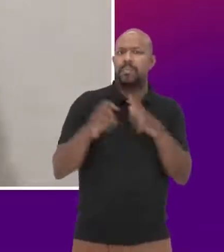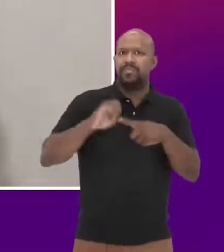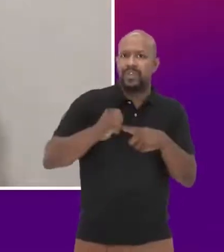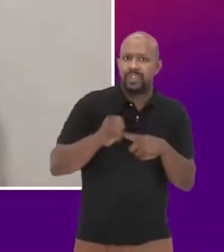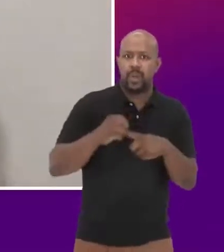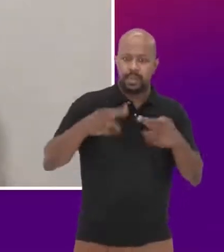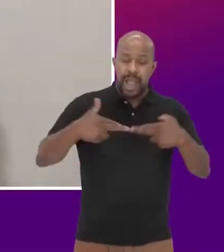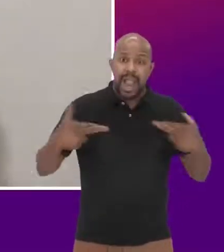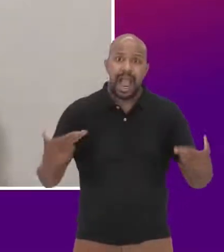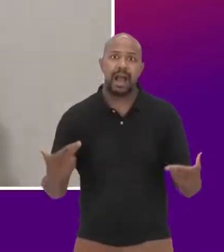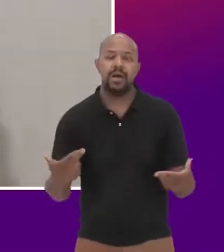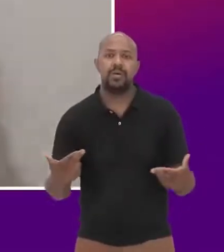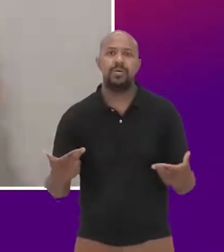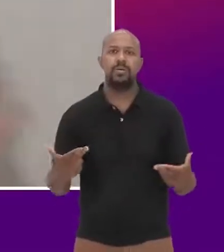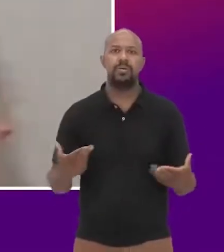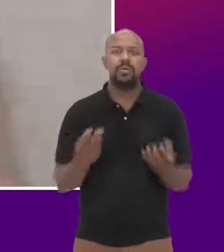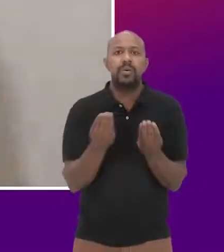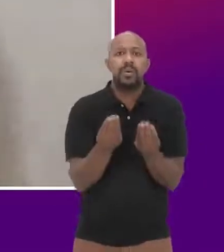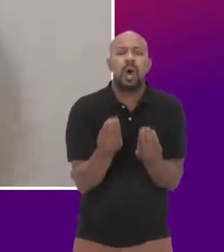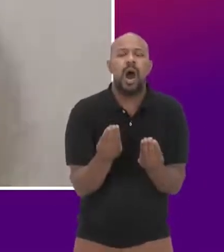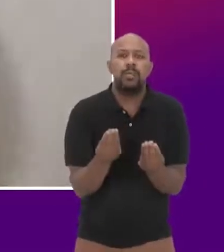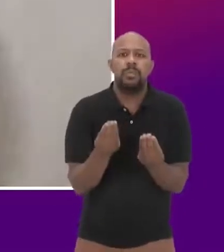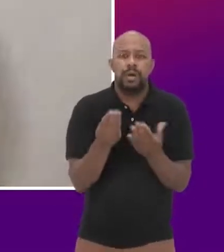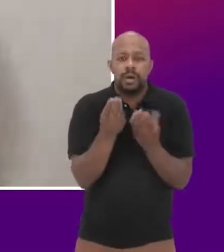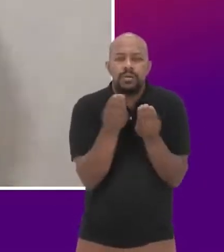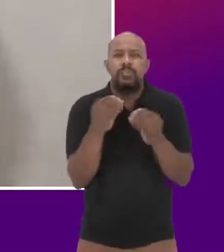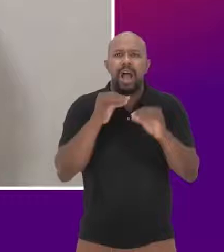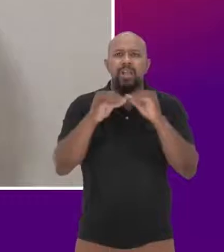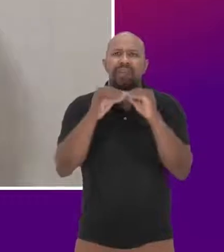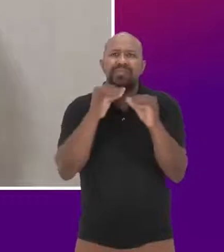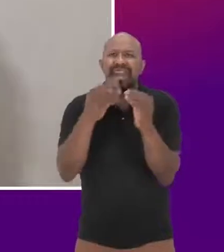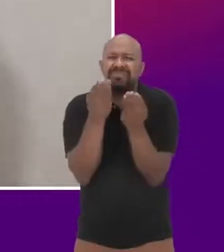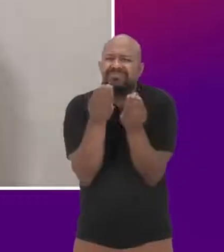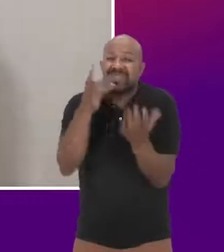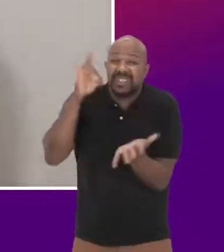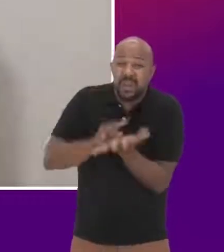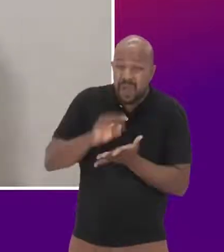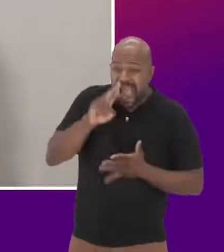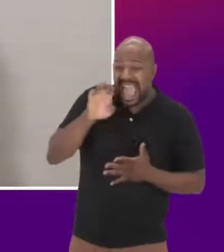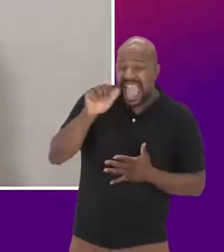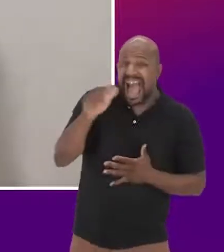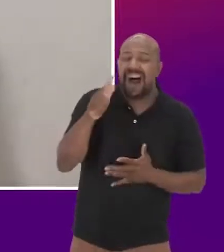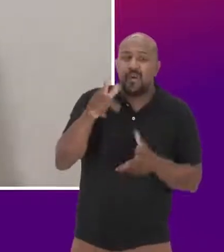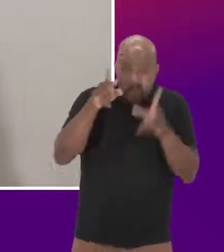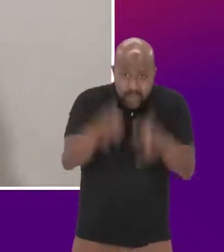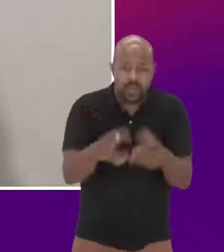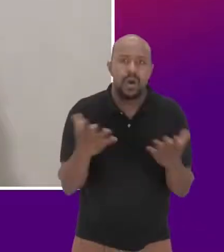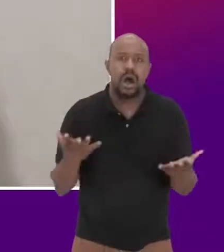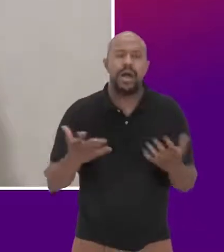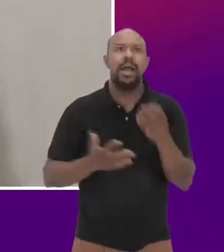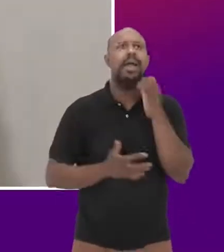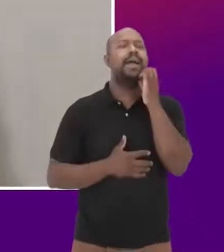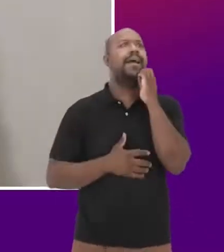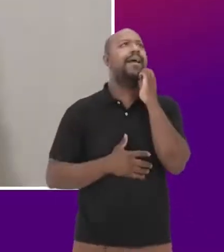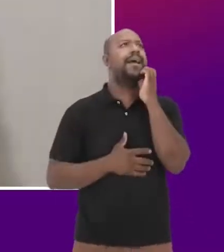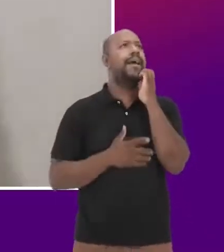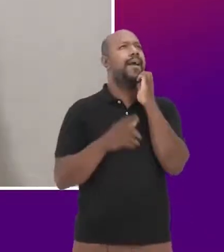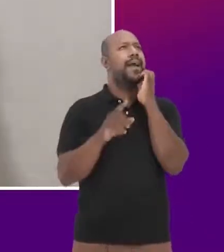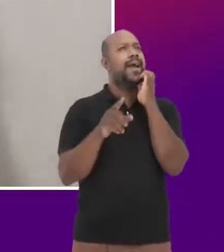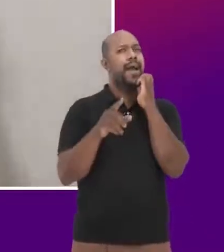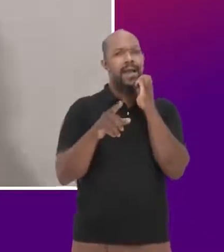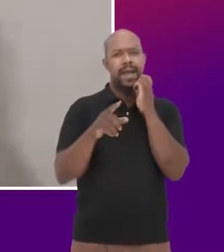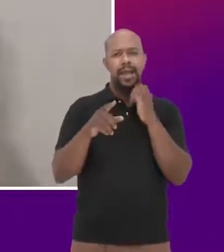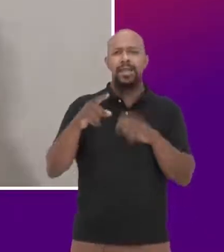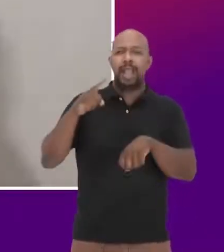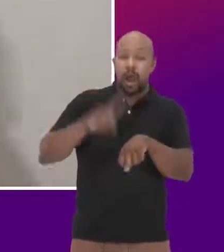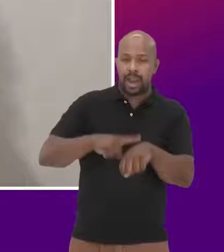Quer dizer, aonde que a gente teve uma novela tão realista, né? Inclusive, na